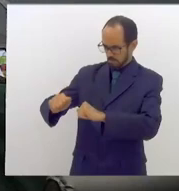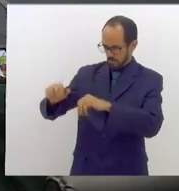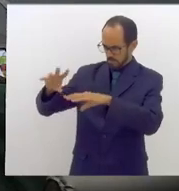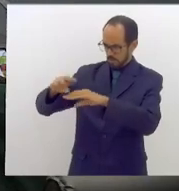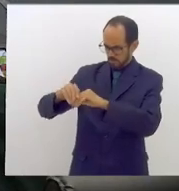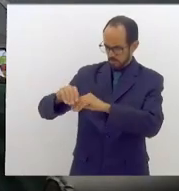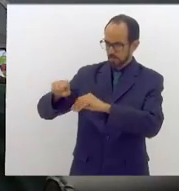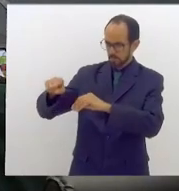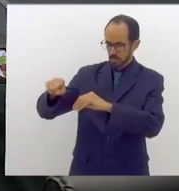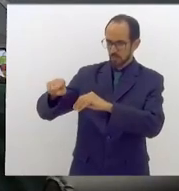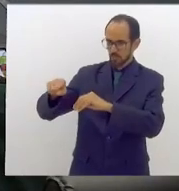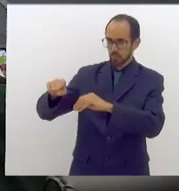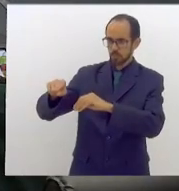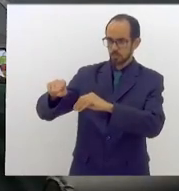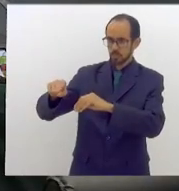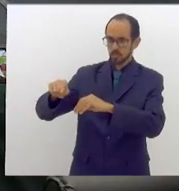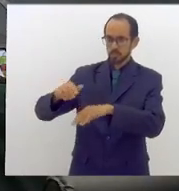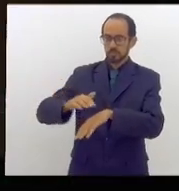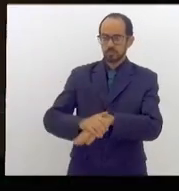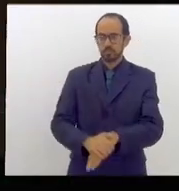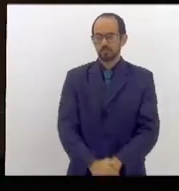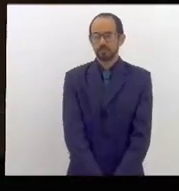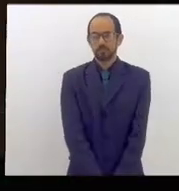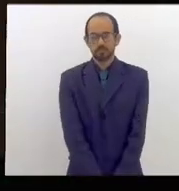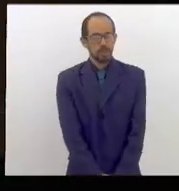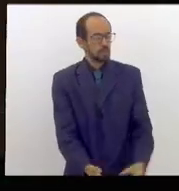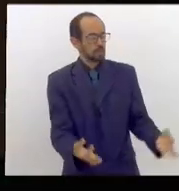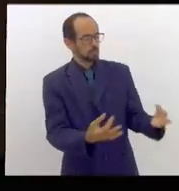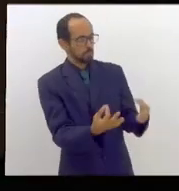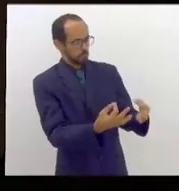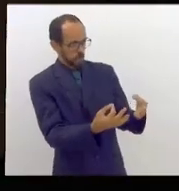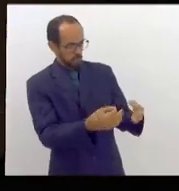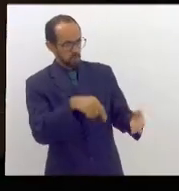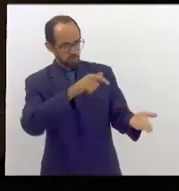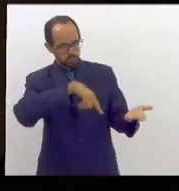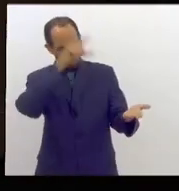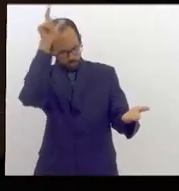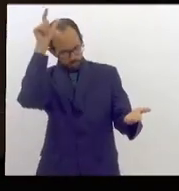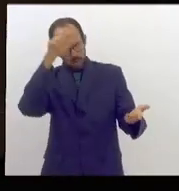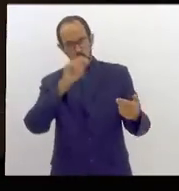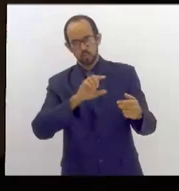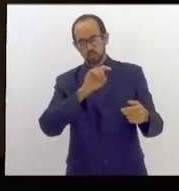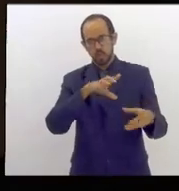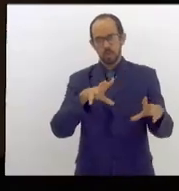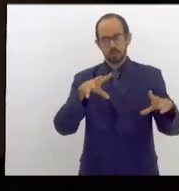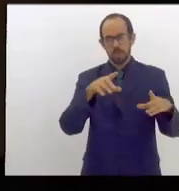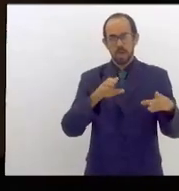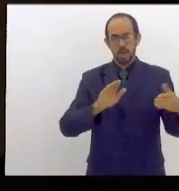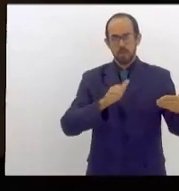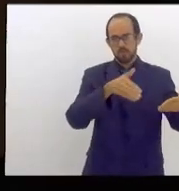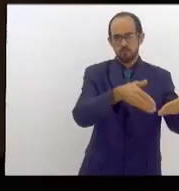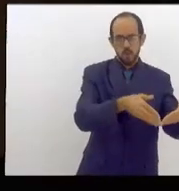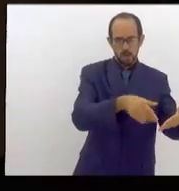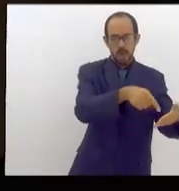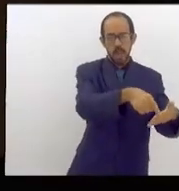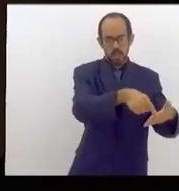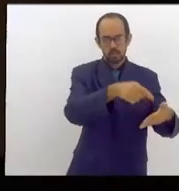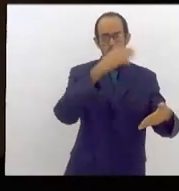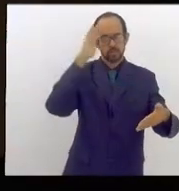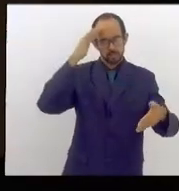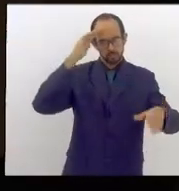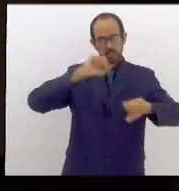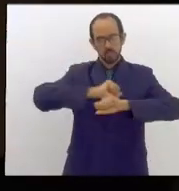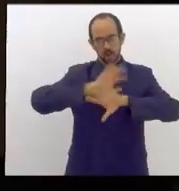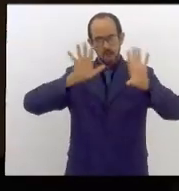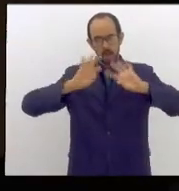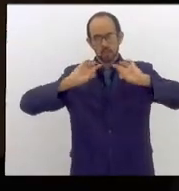um Deputado Luiz Paulo perfeitas as colocações deputados só para unificar aqui o discurso para entendimento de todos